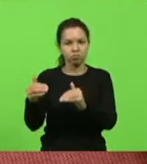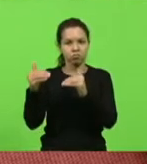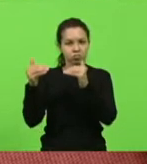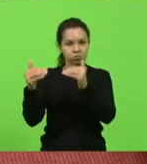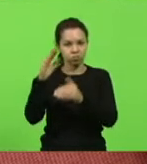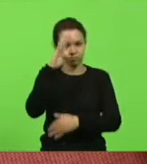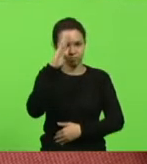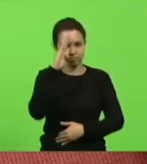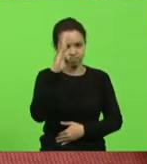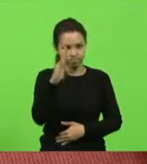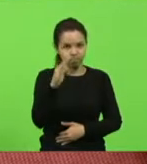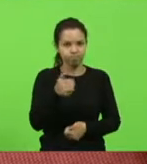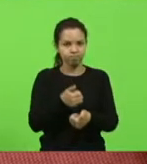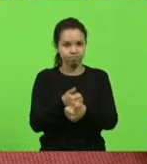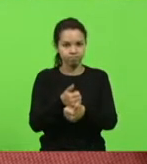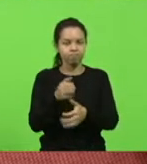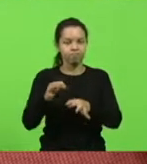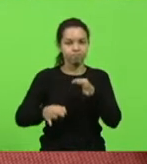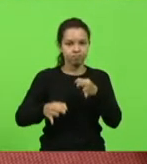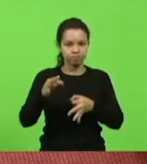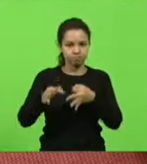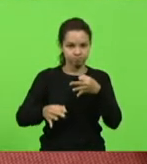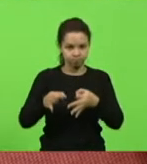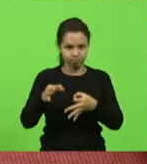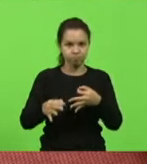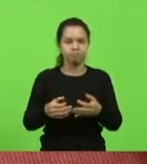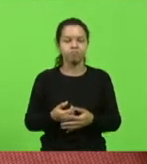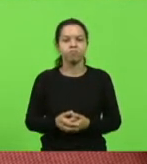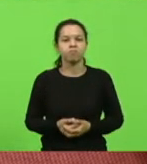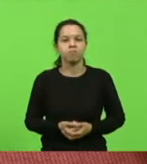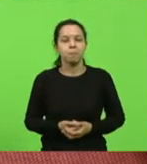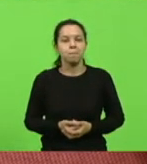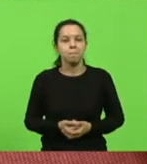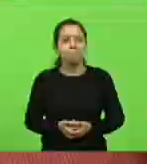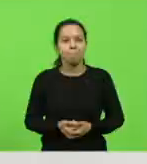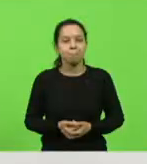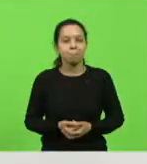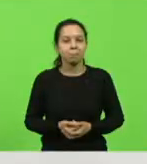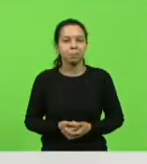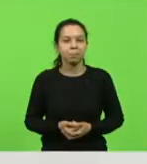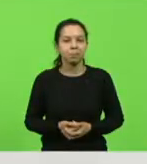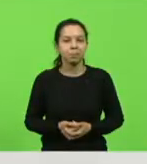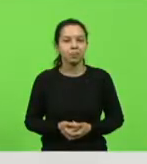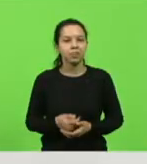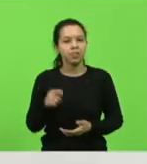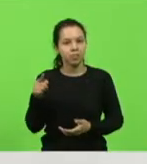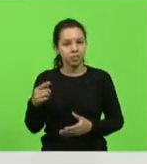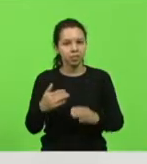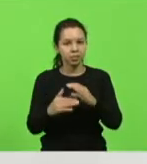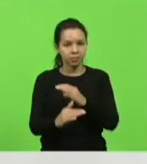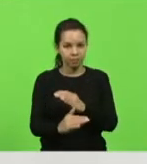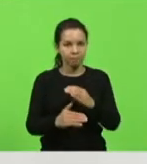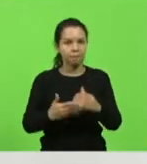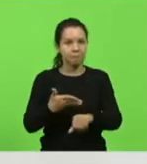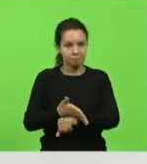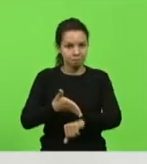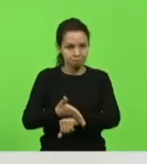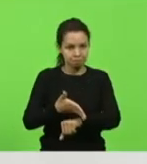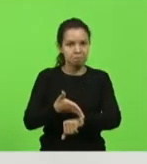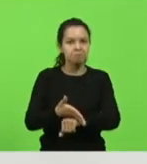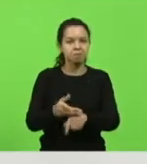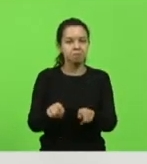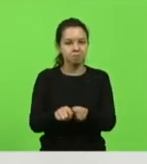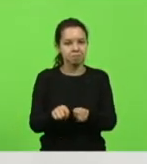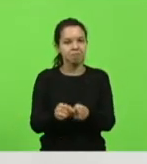que teve essa iniciativa e encaminhou a a participação nesse projeto é importante